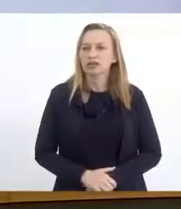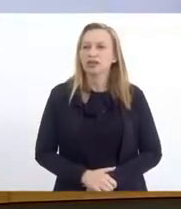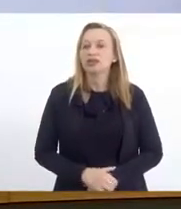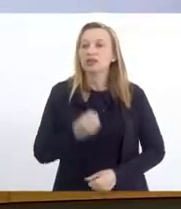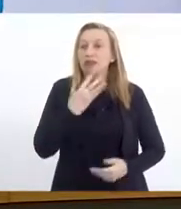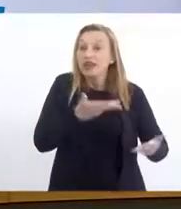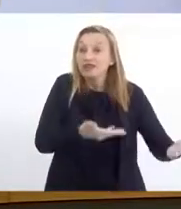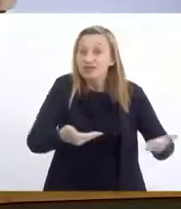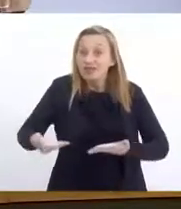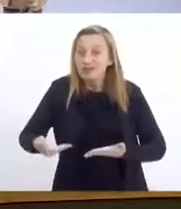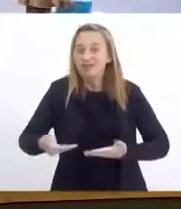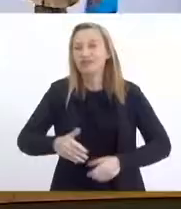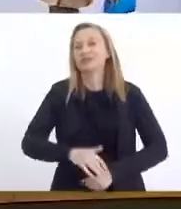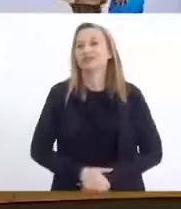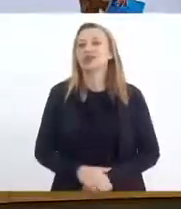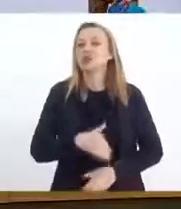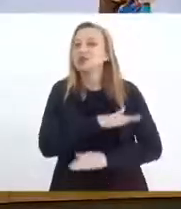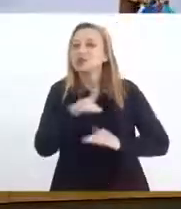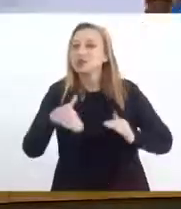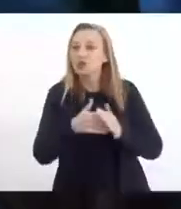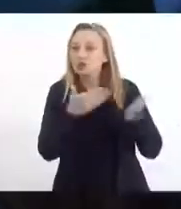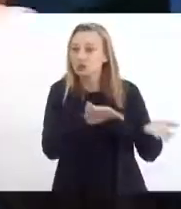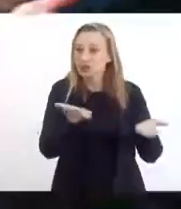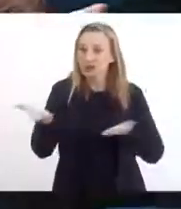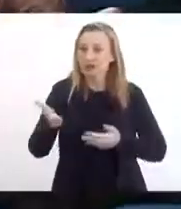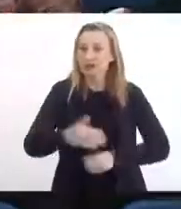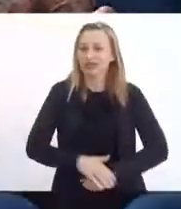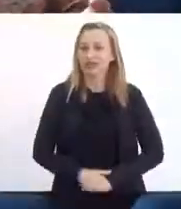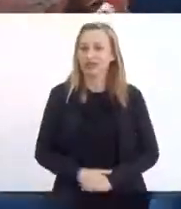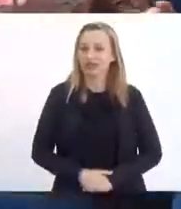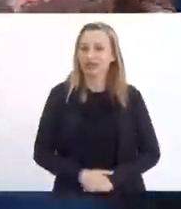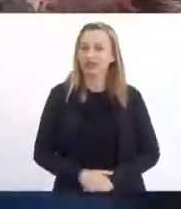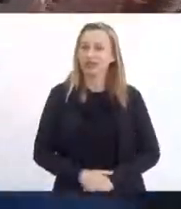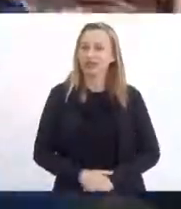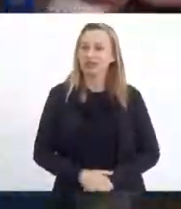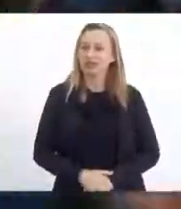Sejam bem-vindos todas e todos.